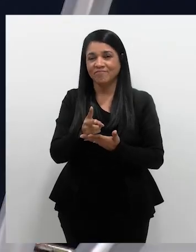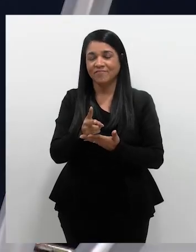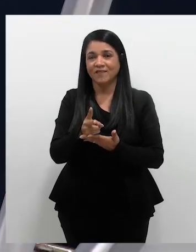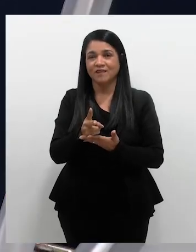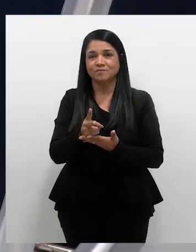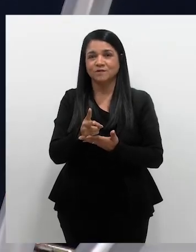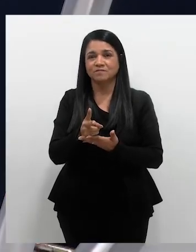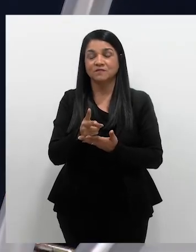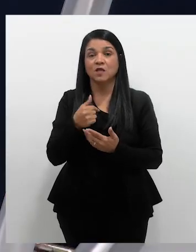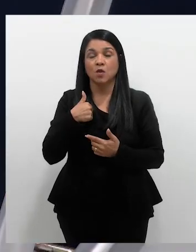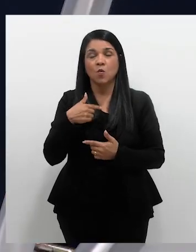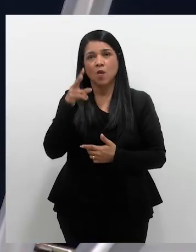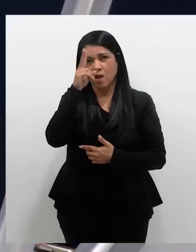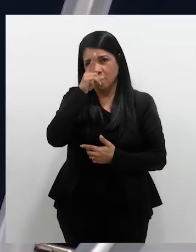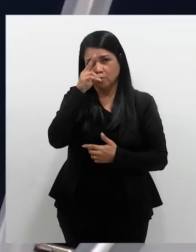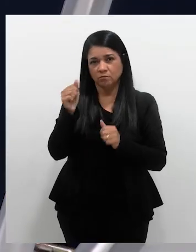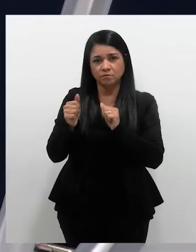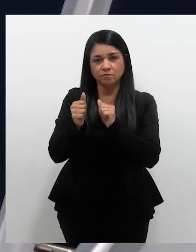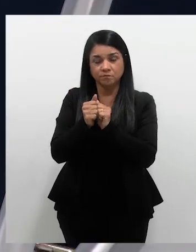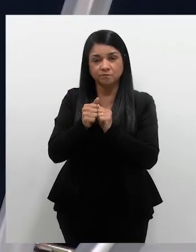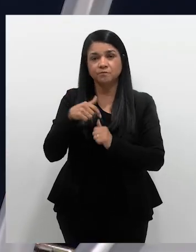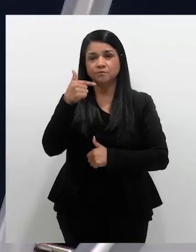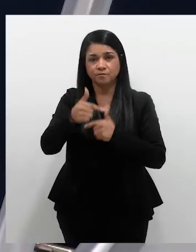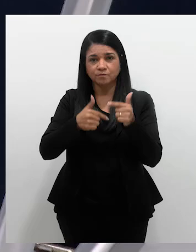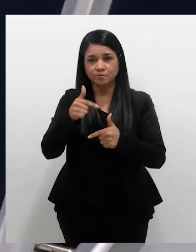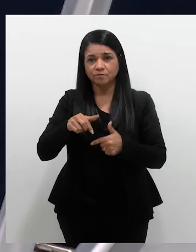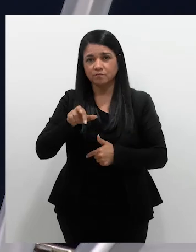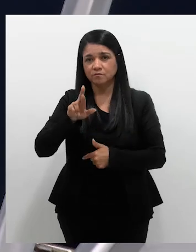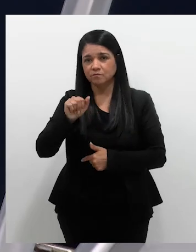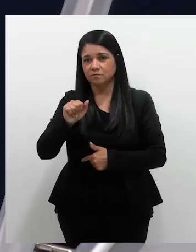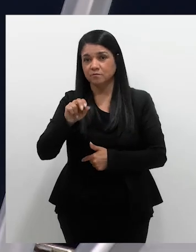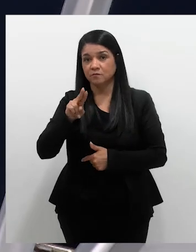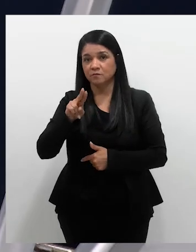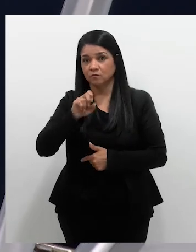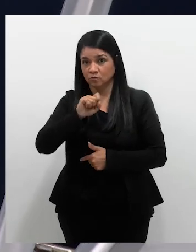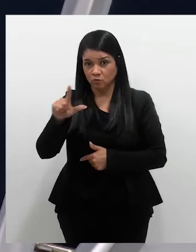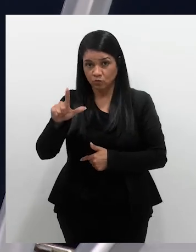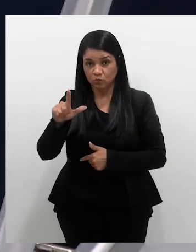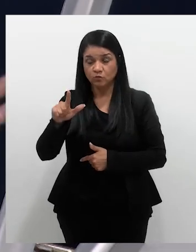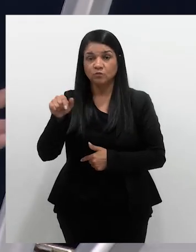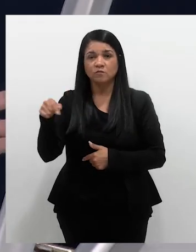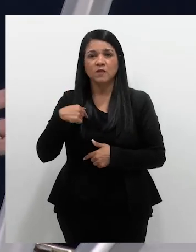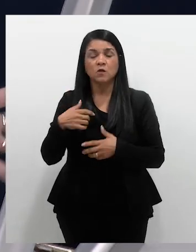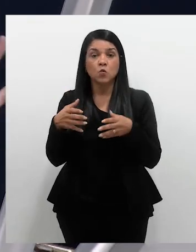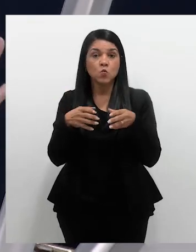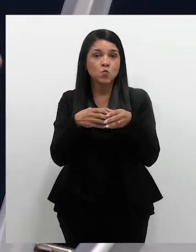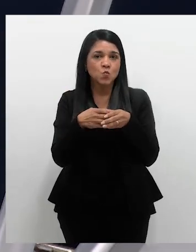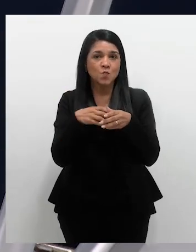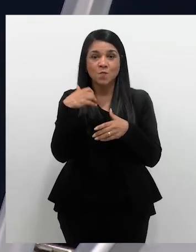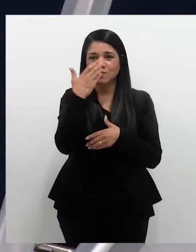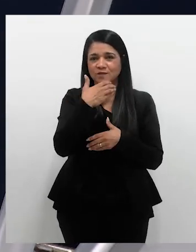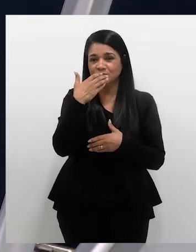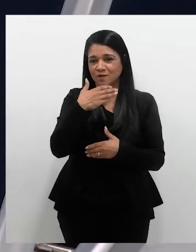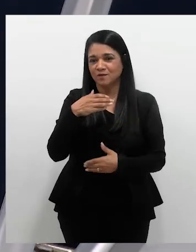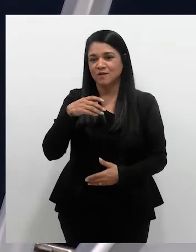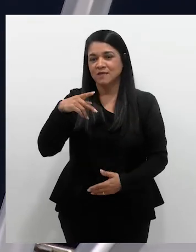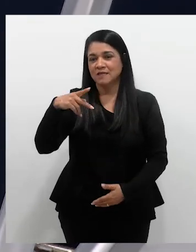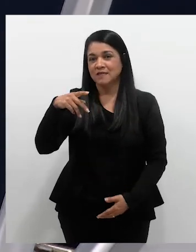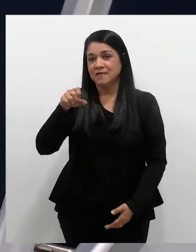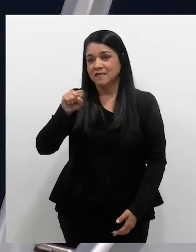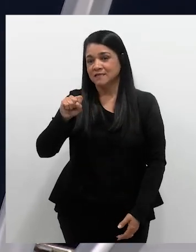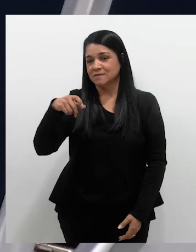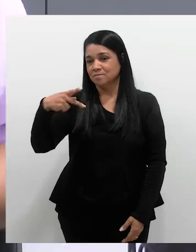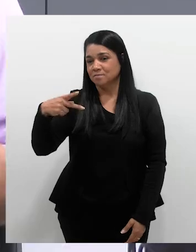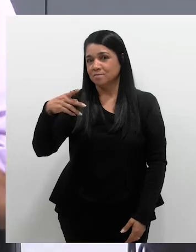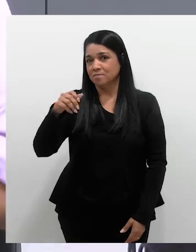Não. Eu lembro que quando eu fui trabalhar com o Raulzinho, Ah. né, ele queria até fazer um grupo musical, as Spice Girls